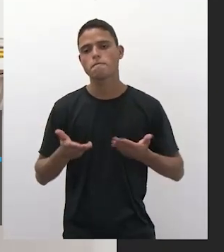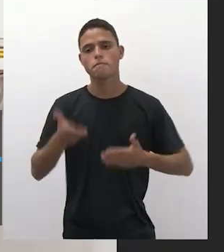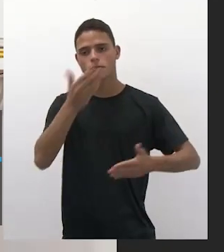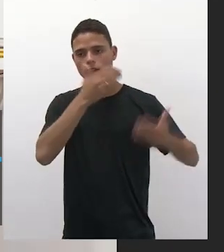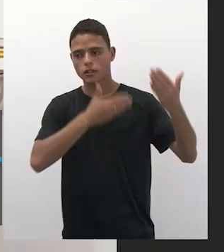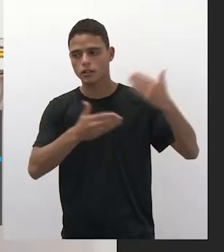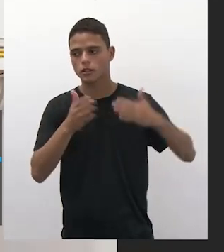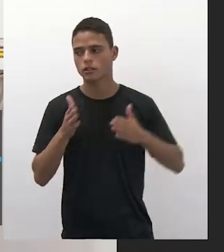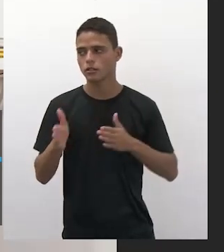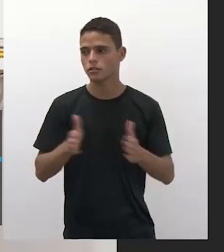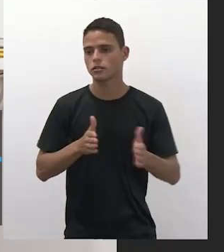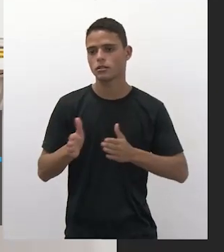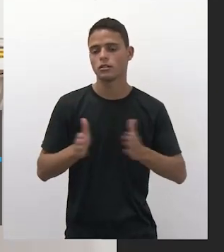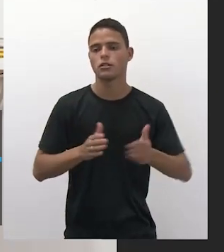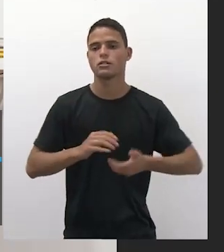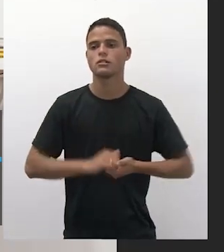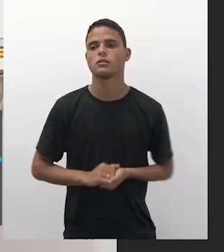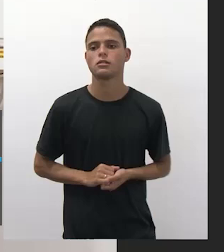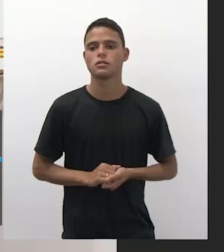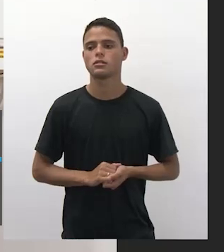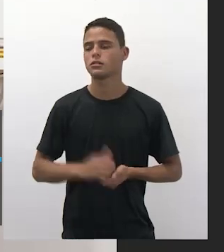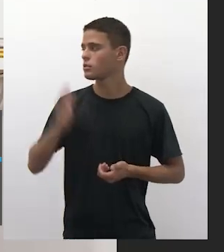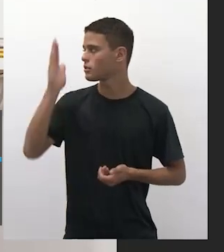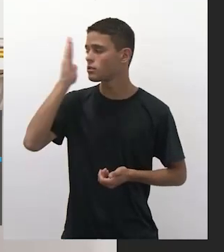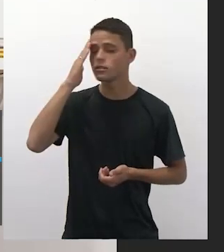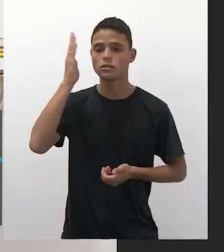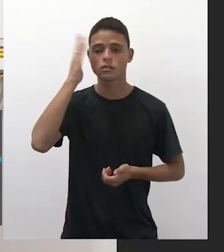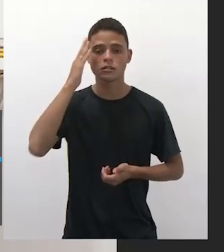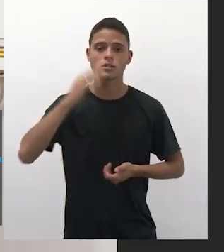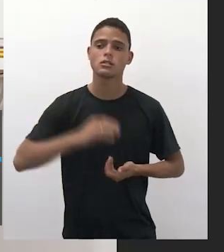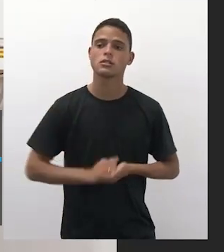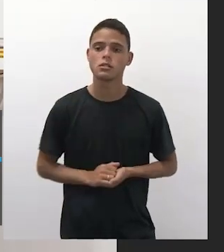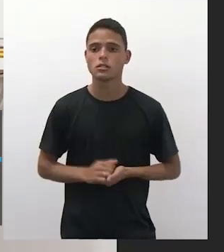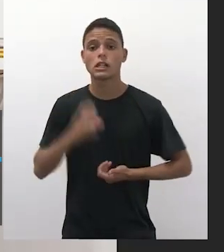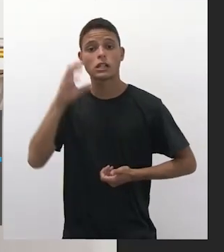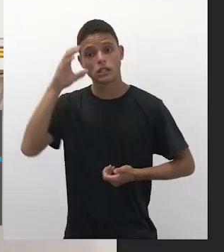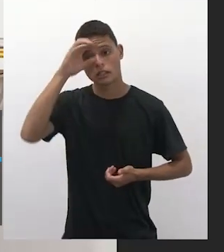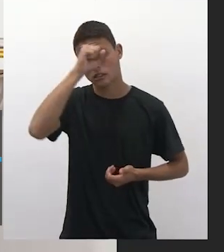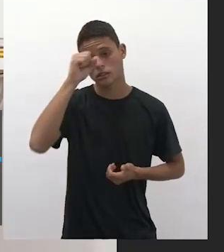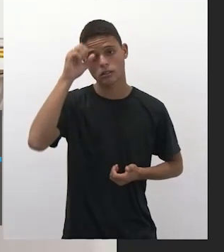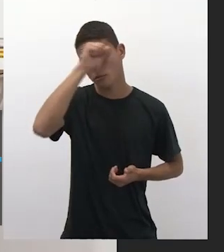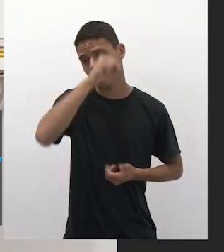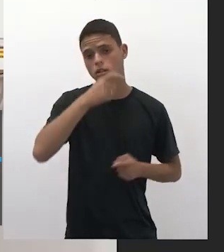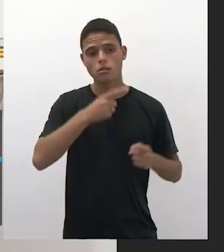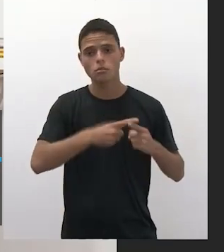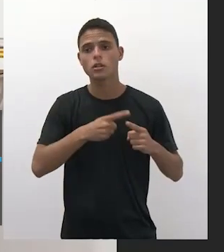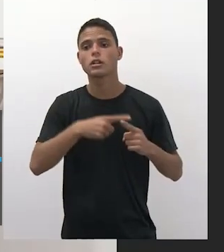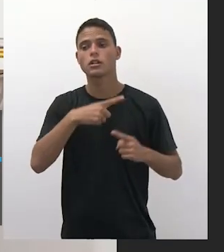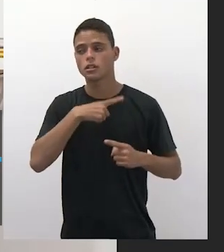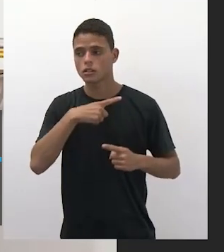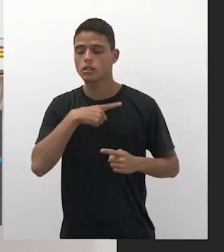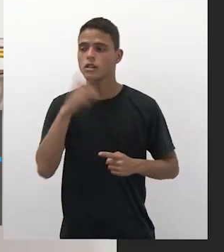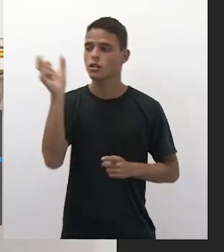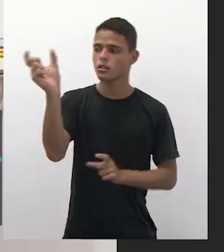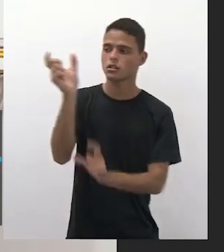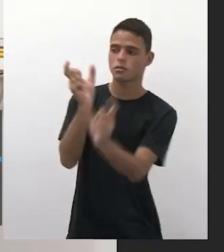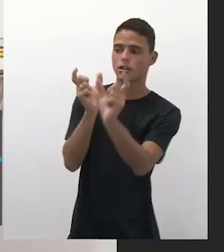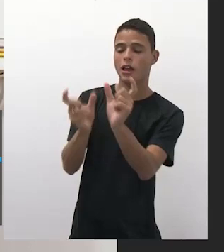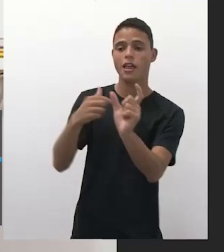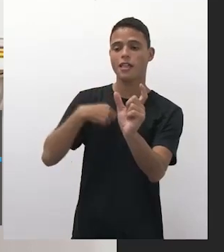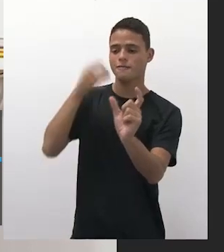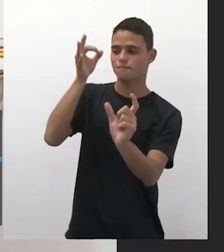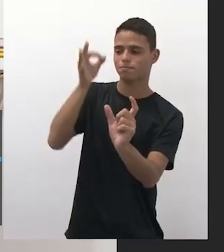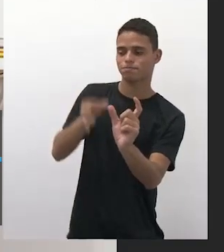né, eu sabia que eu estava aprendendo porque tinha um ditado, e eu